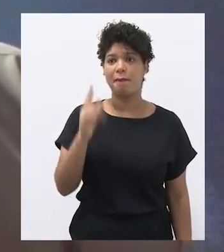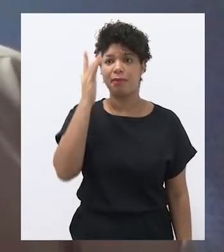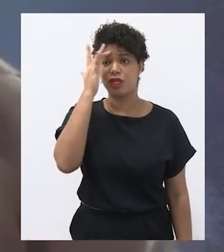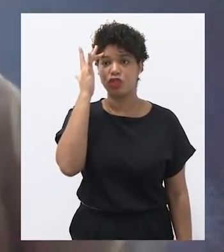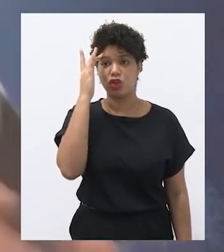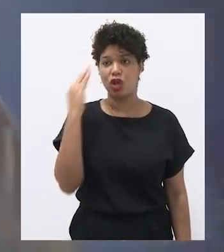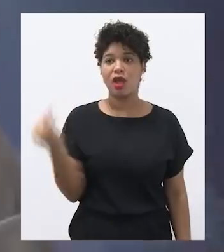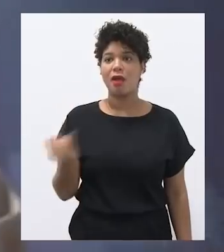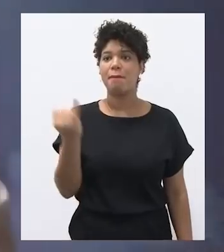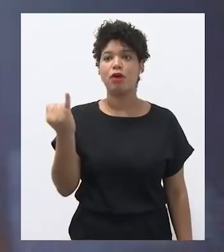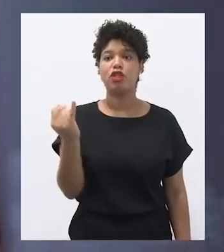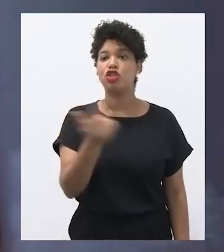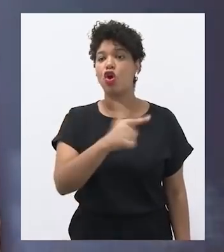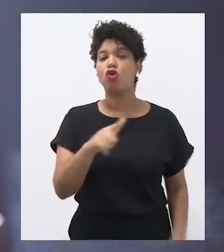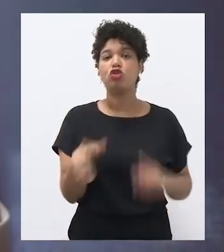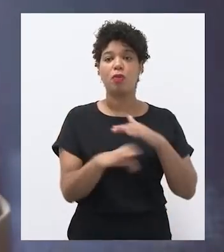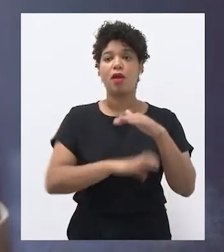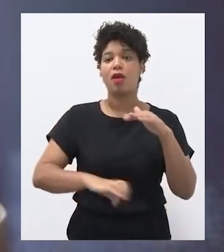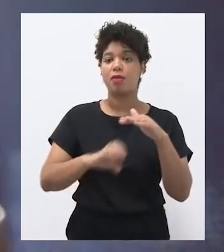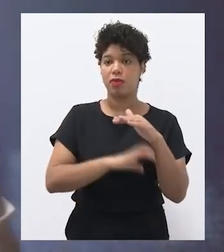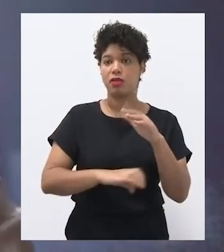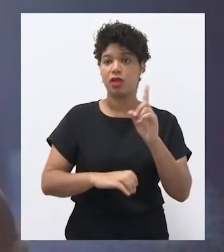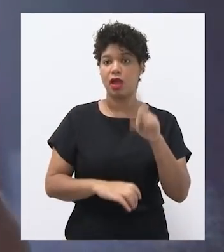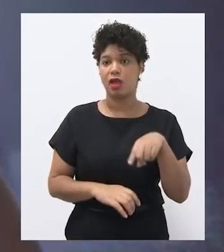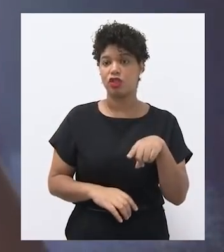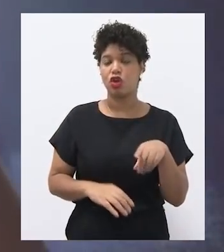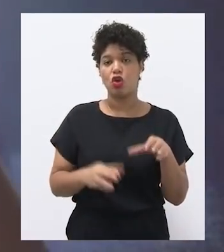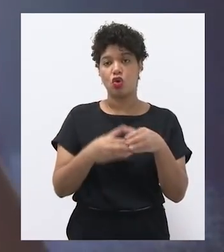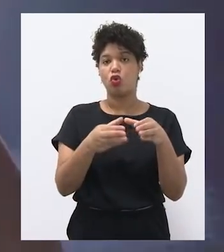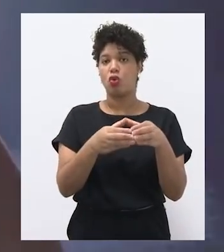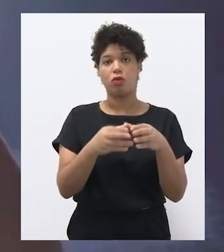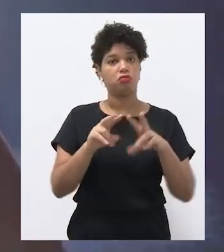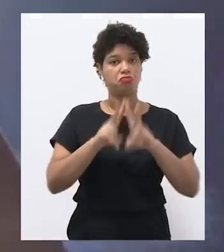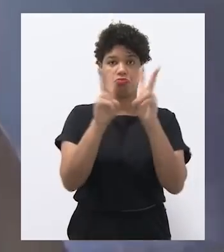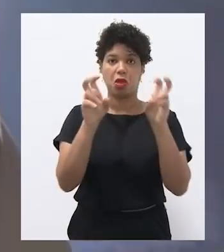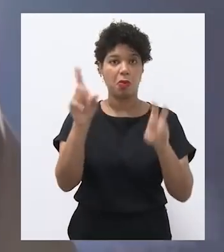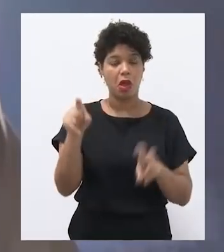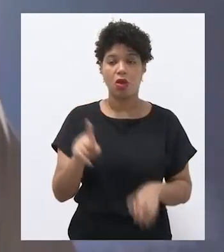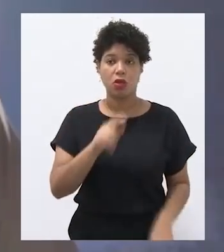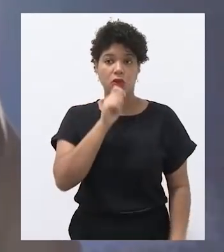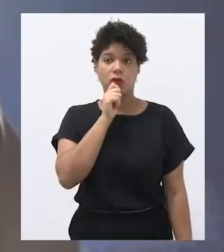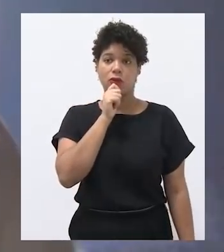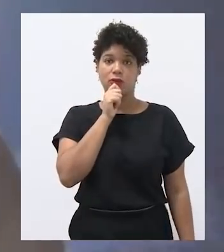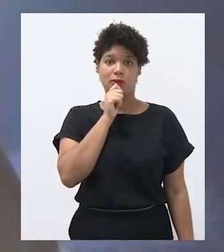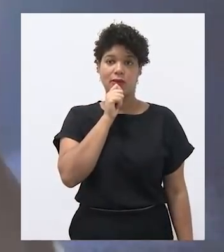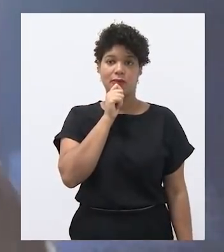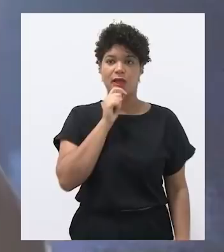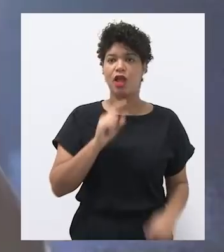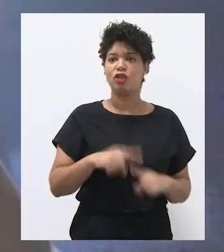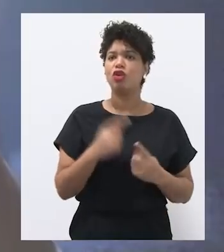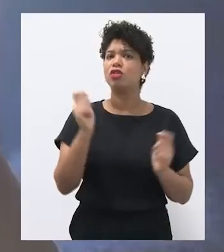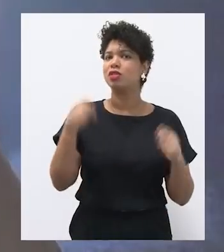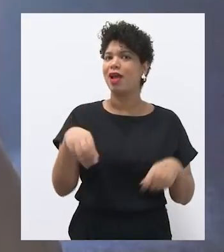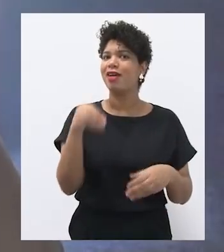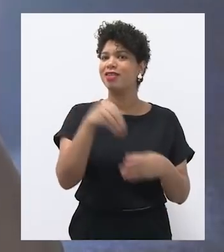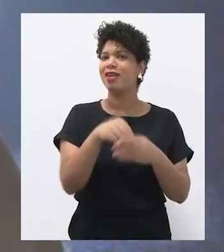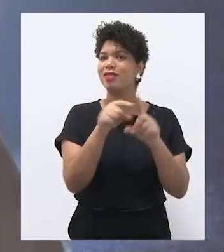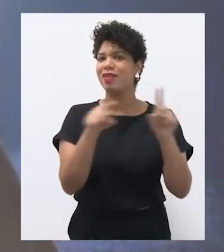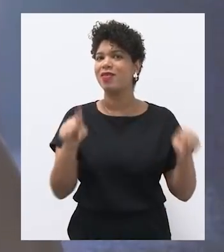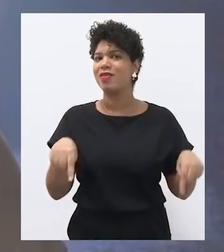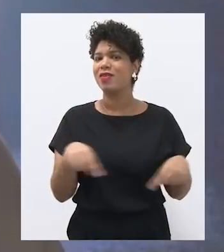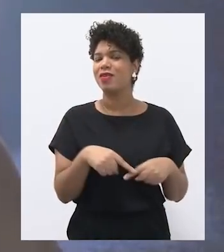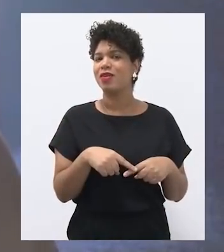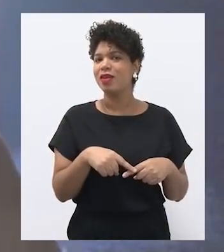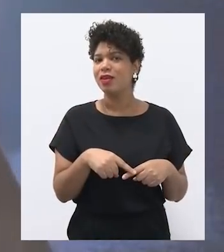define o sucesso de uma empresa em um determinado nicho ou não. Por que a gente não adota isso dentro de uma empresa